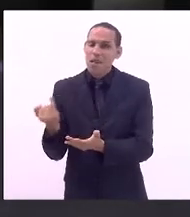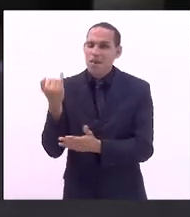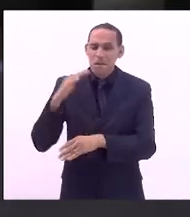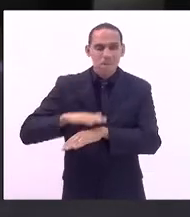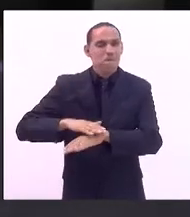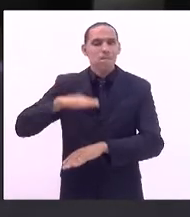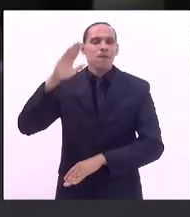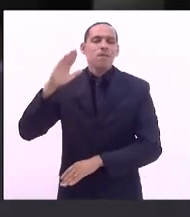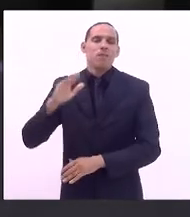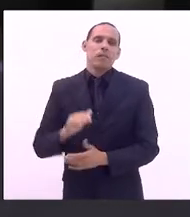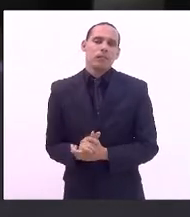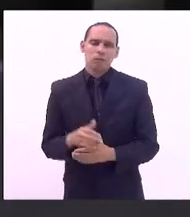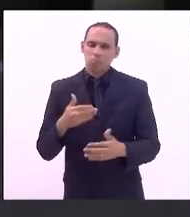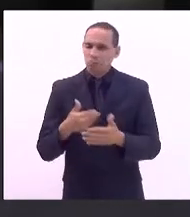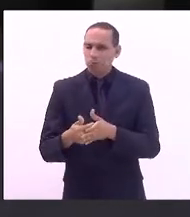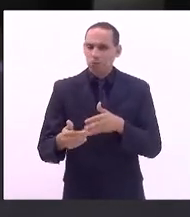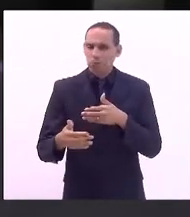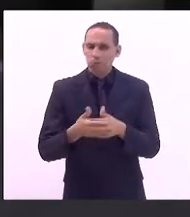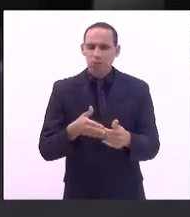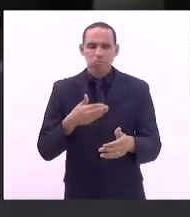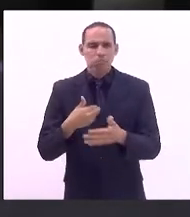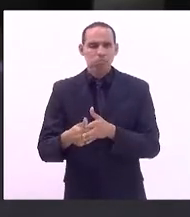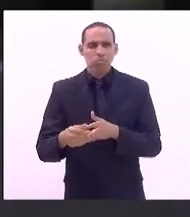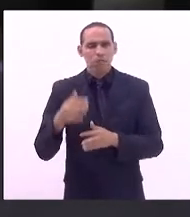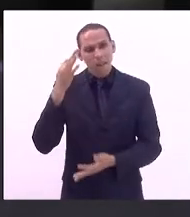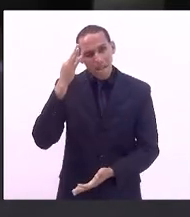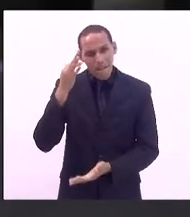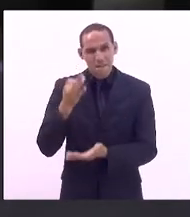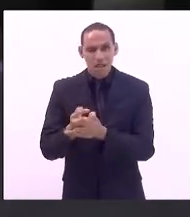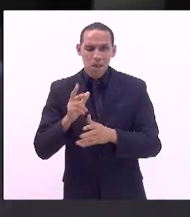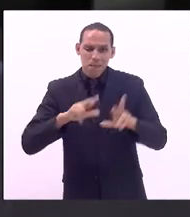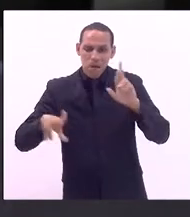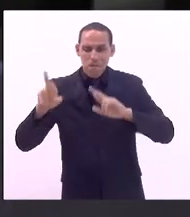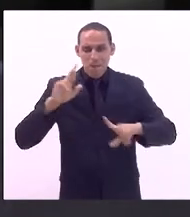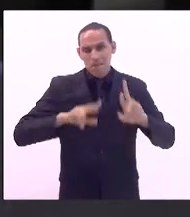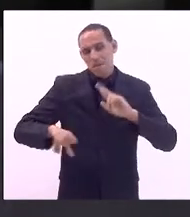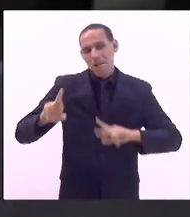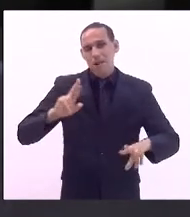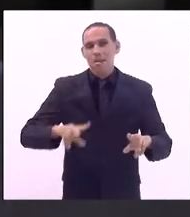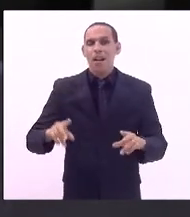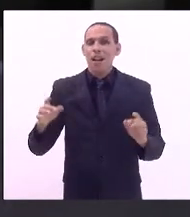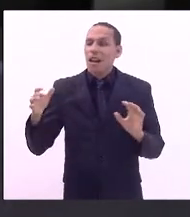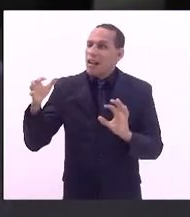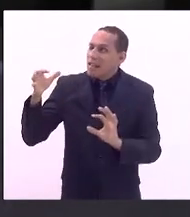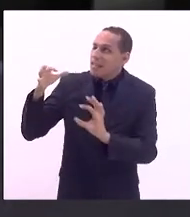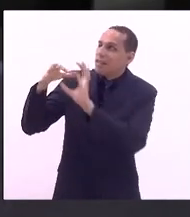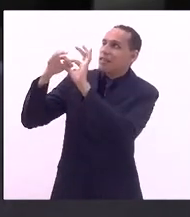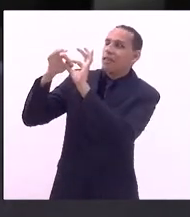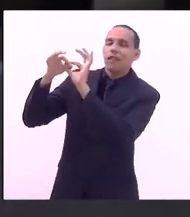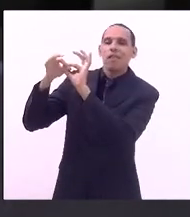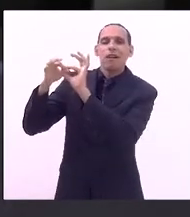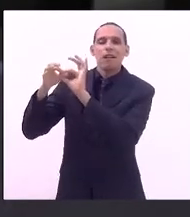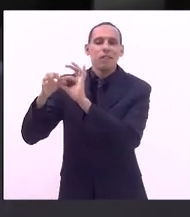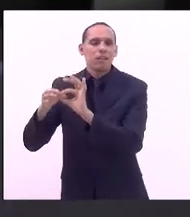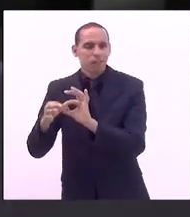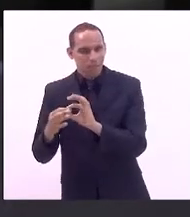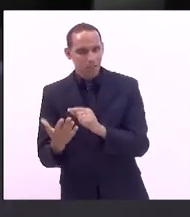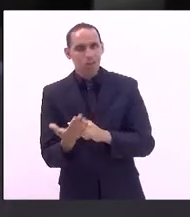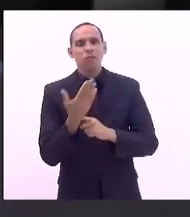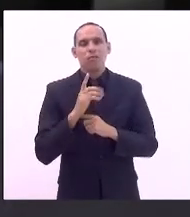relevante Independente de Credo está conectado as coisas superiores nos faz